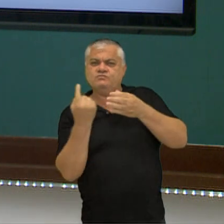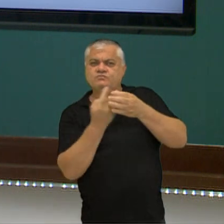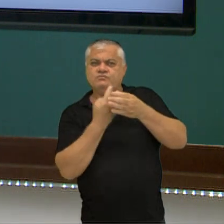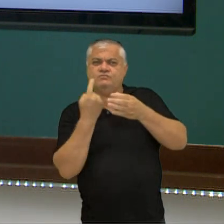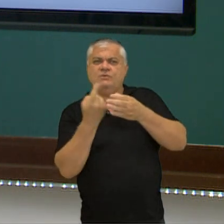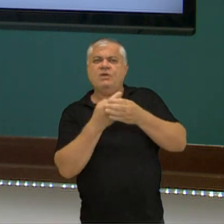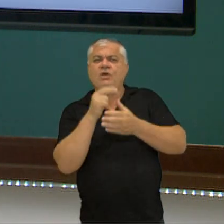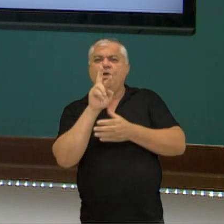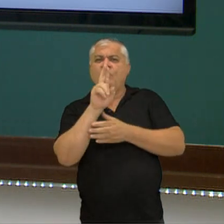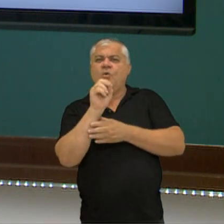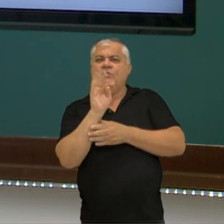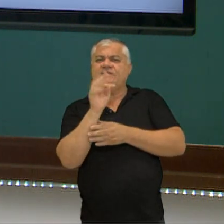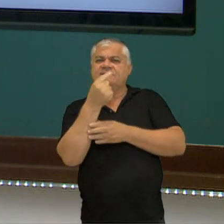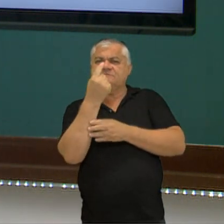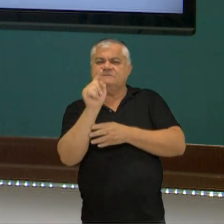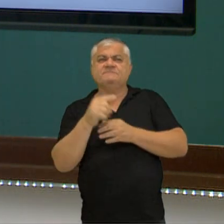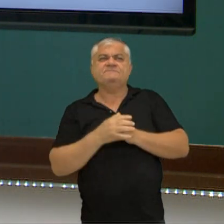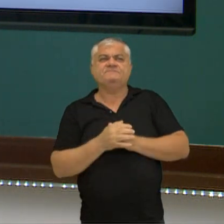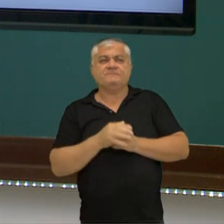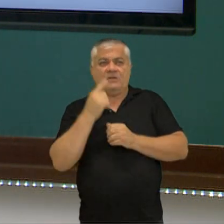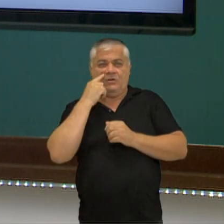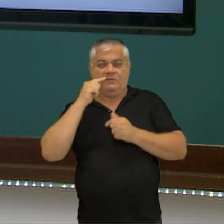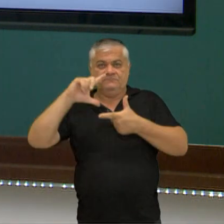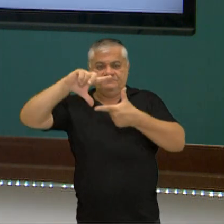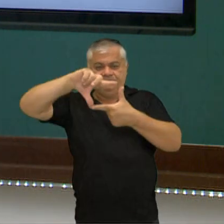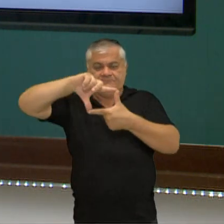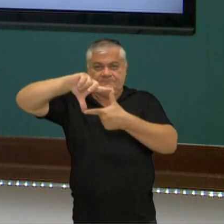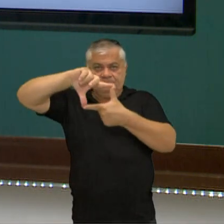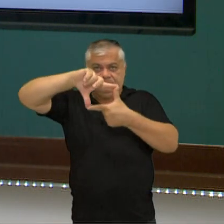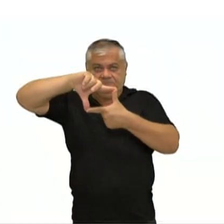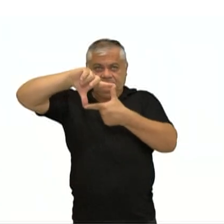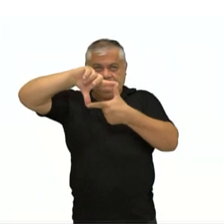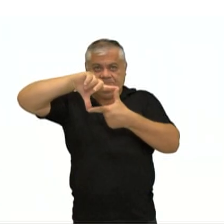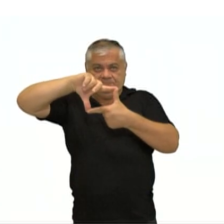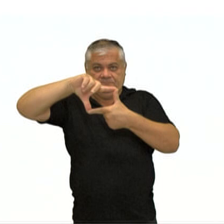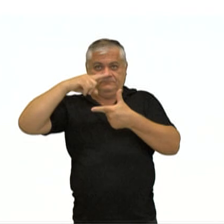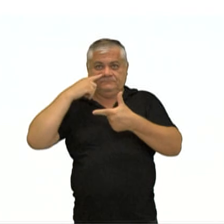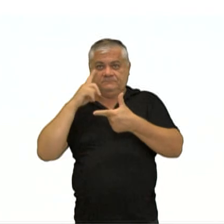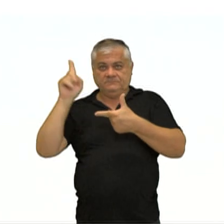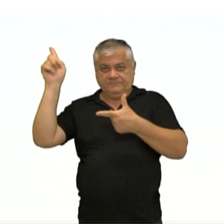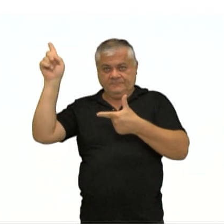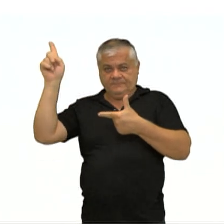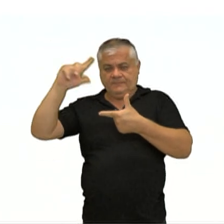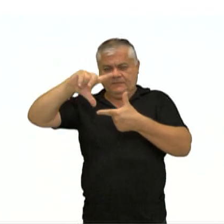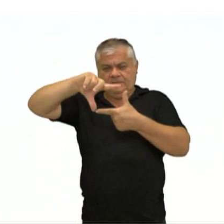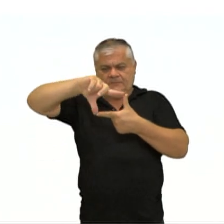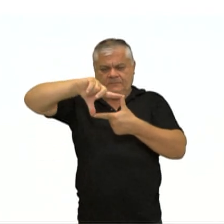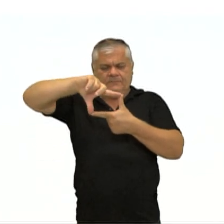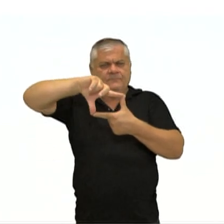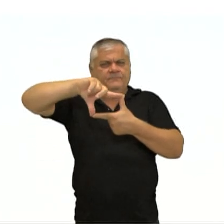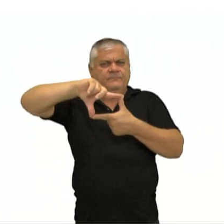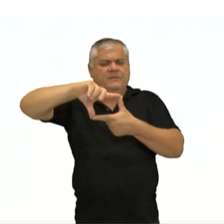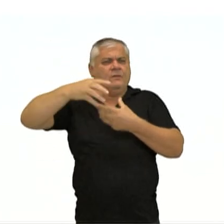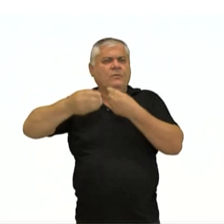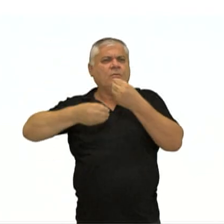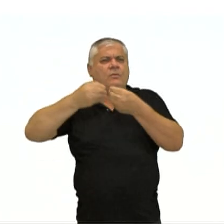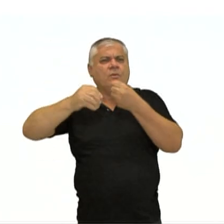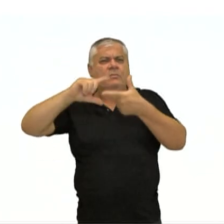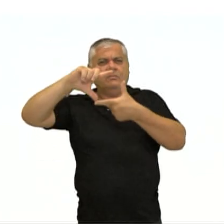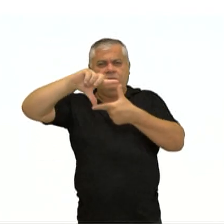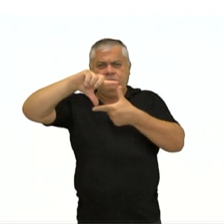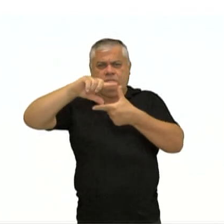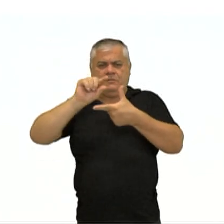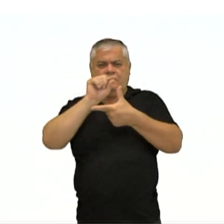em rotação. Observe o retângulo sobre o eixo cartesiano, considere a revolução do retângulo em